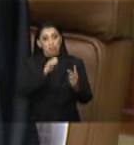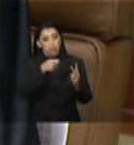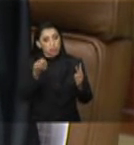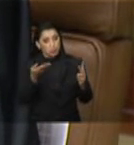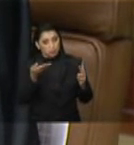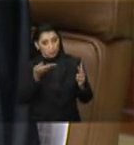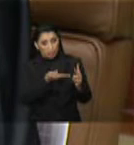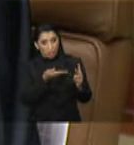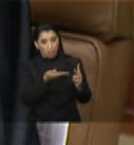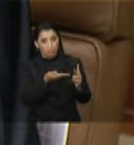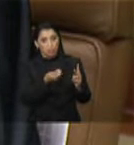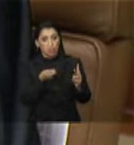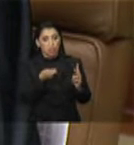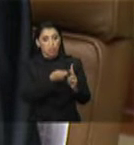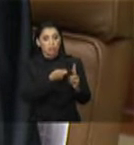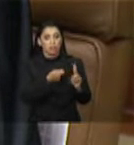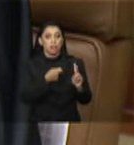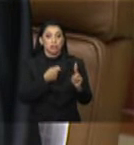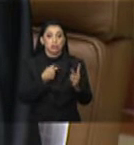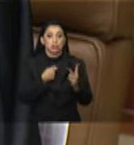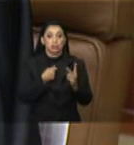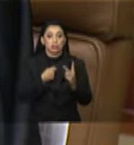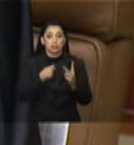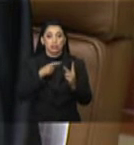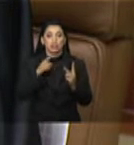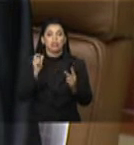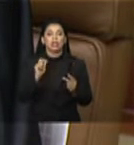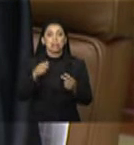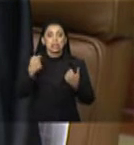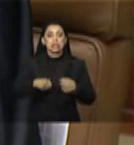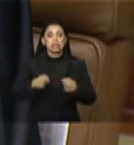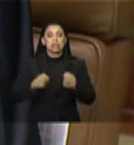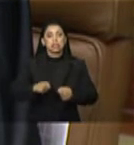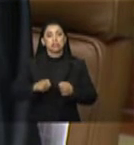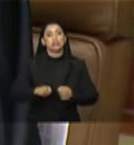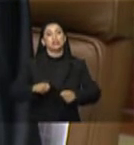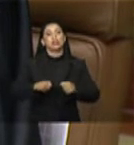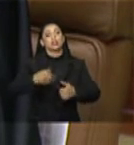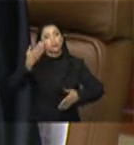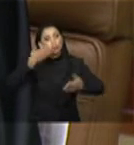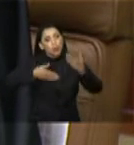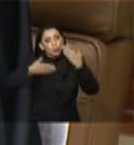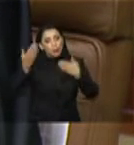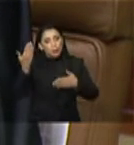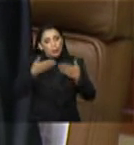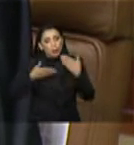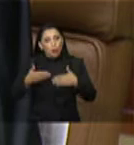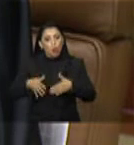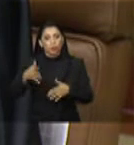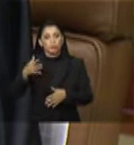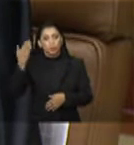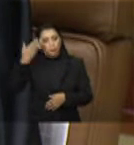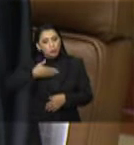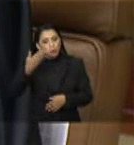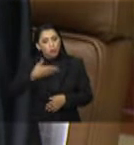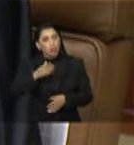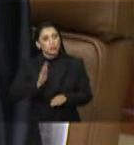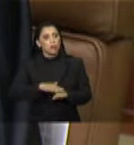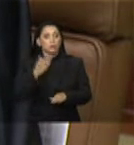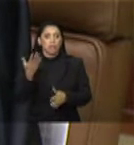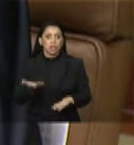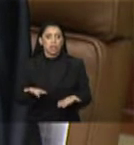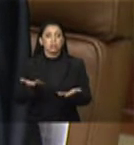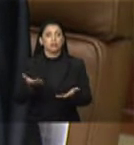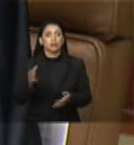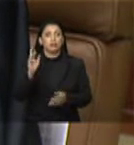manifestaram-se pela desnecessidade de maior instrução probatória e assim foram ofertadas razões